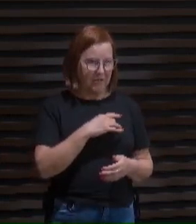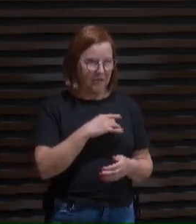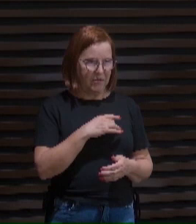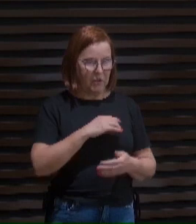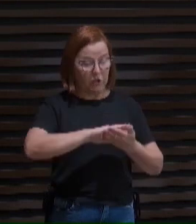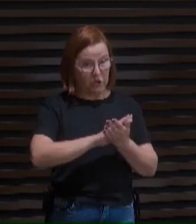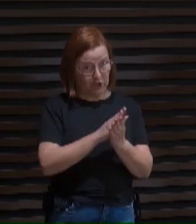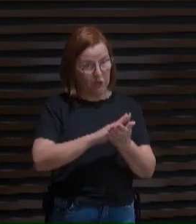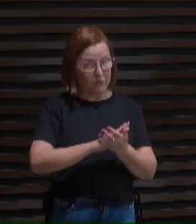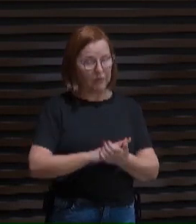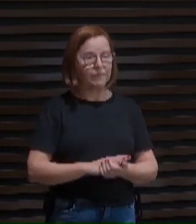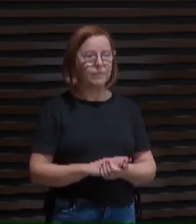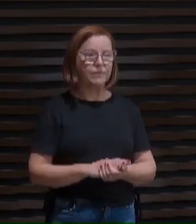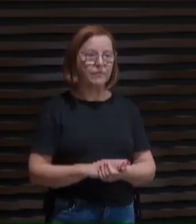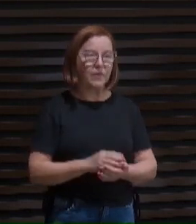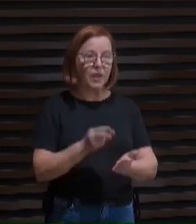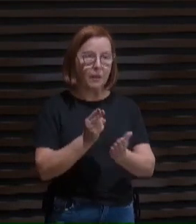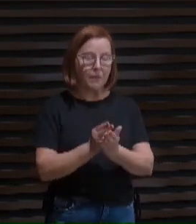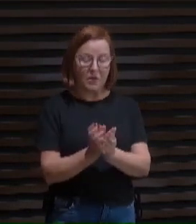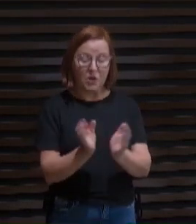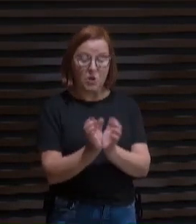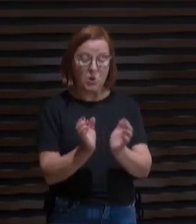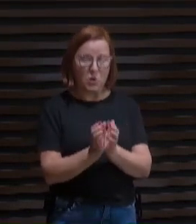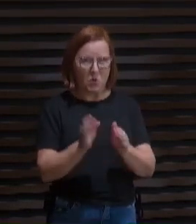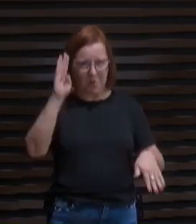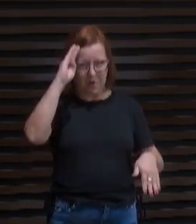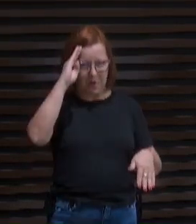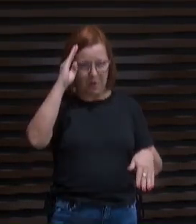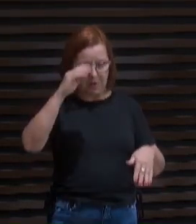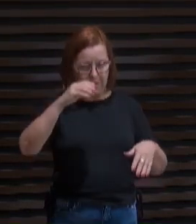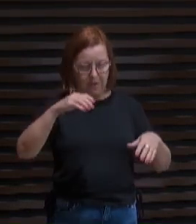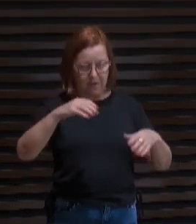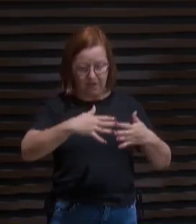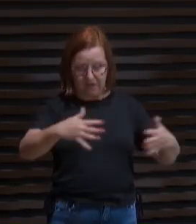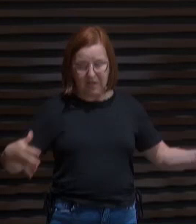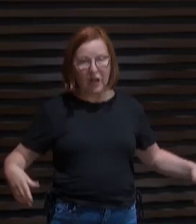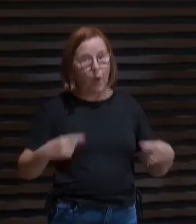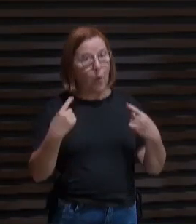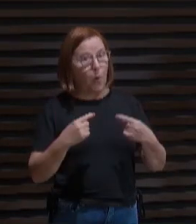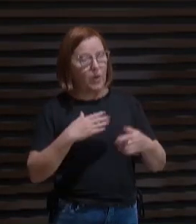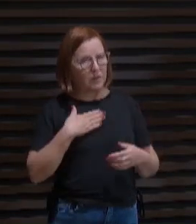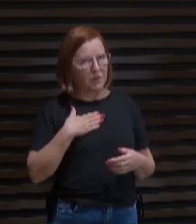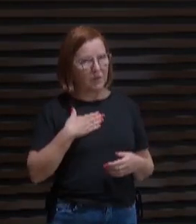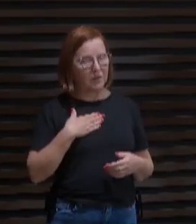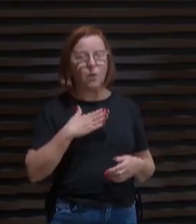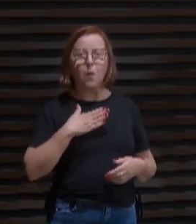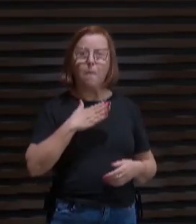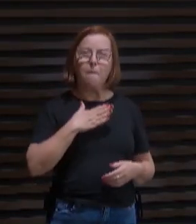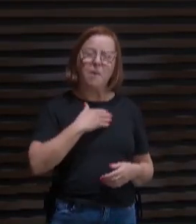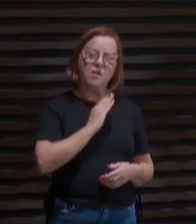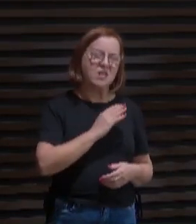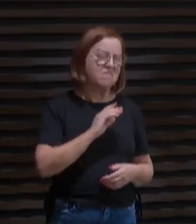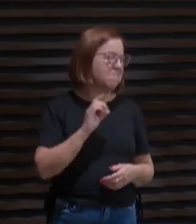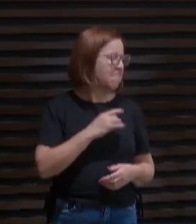destrói. Ainda que um exército se acampe contra mim, não se atemorizará o meu coração. E se estourar contra